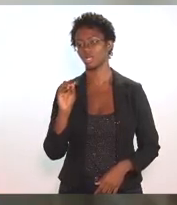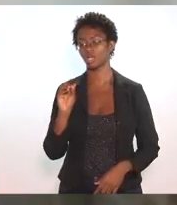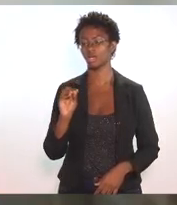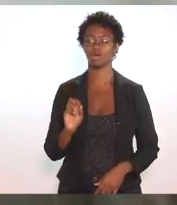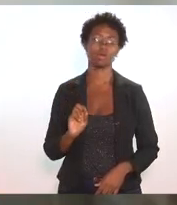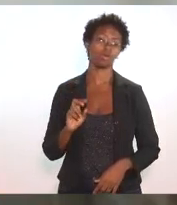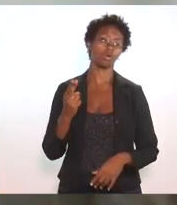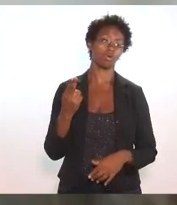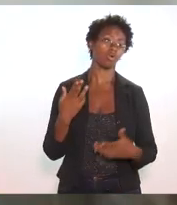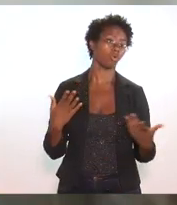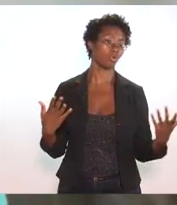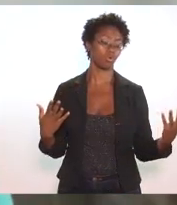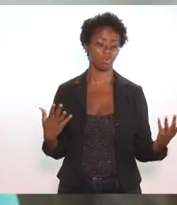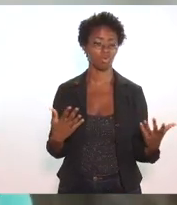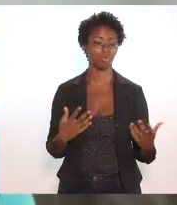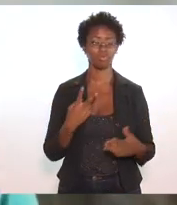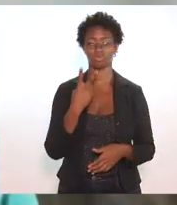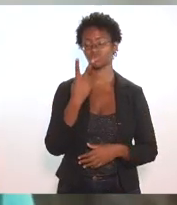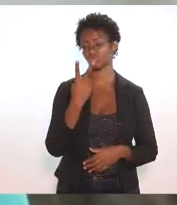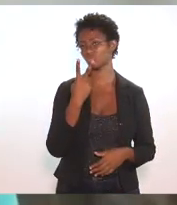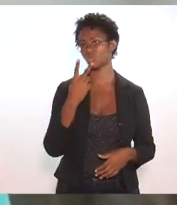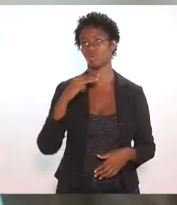perseguir 2 milhões.